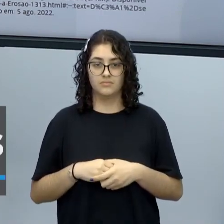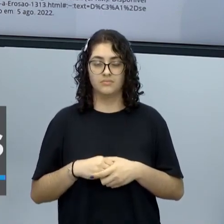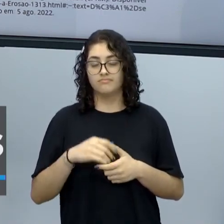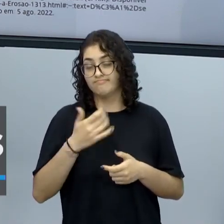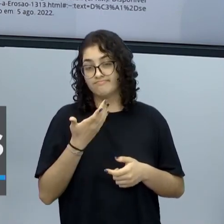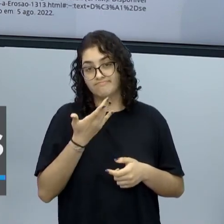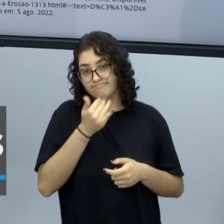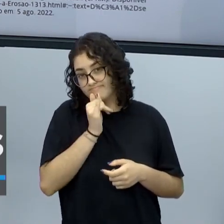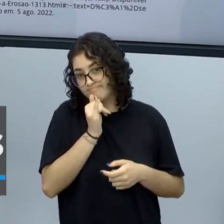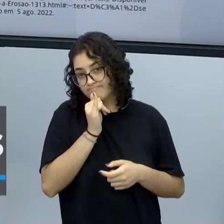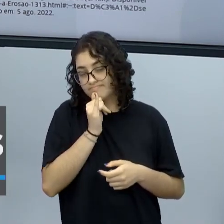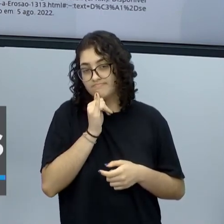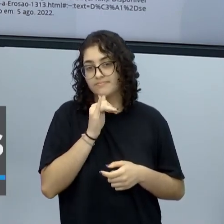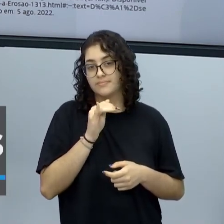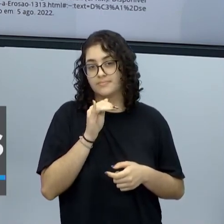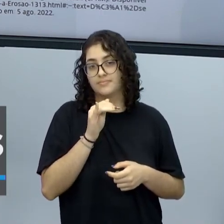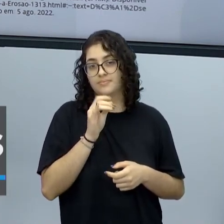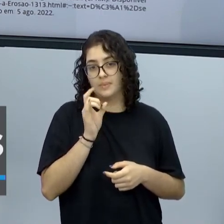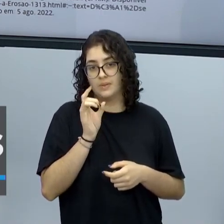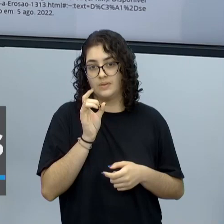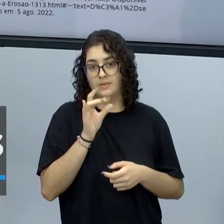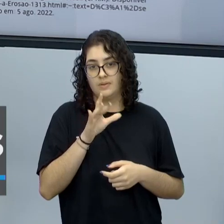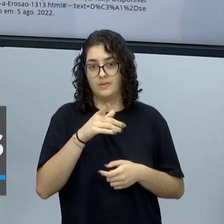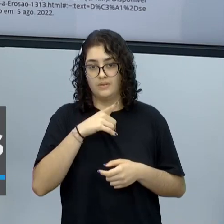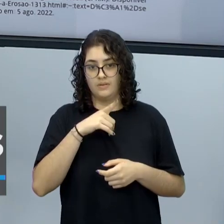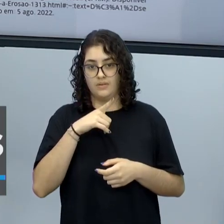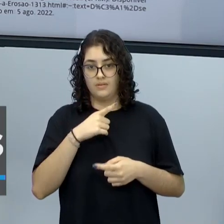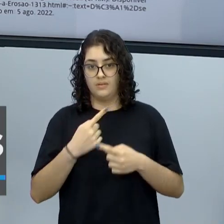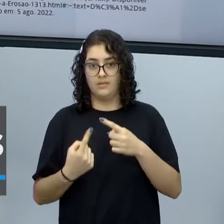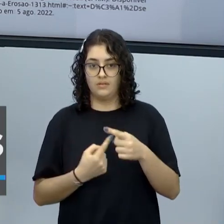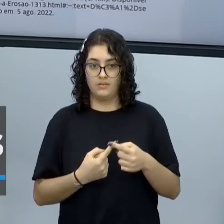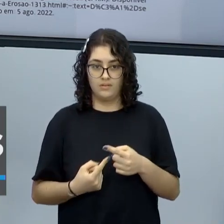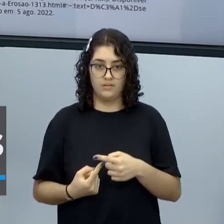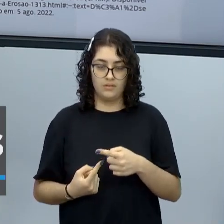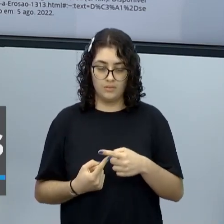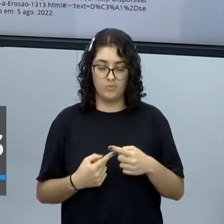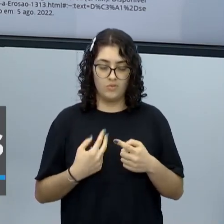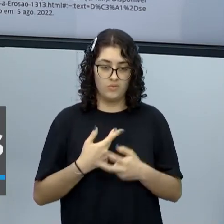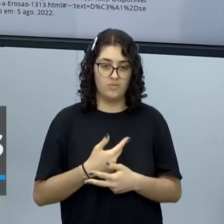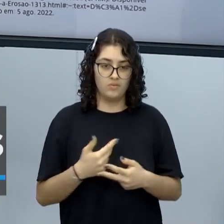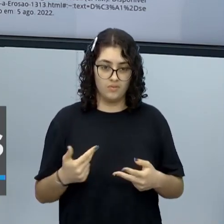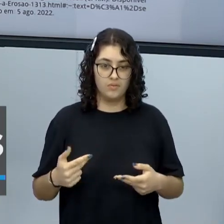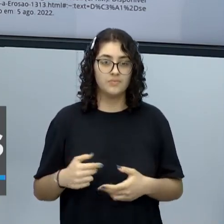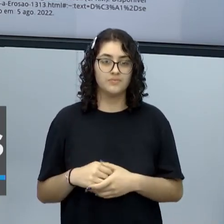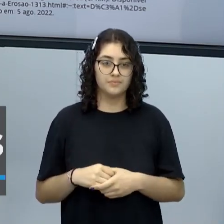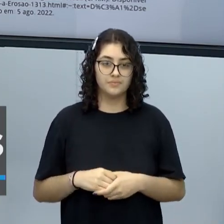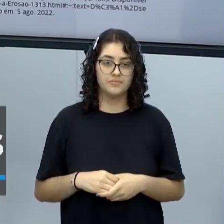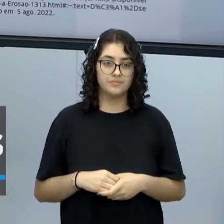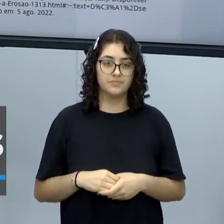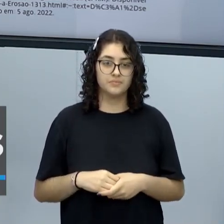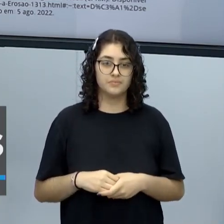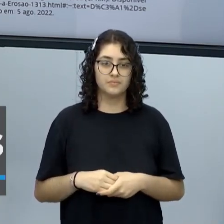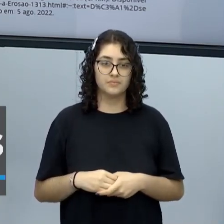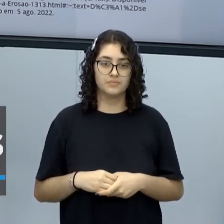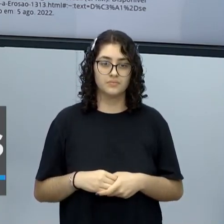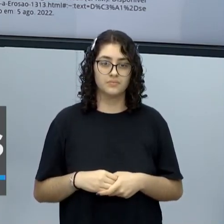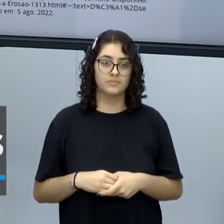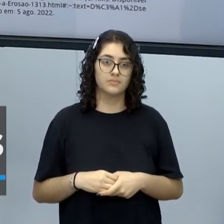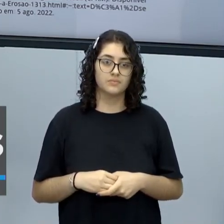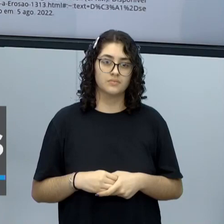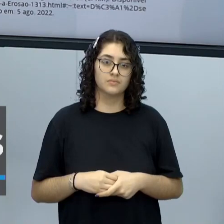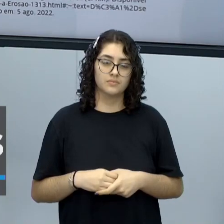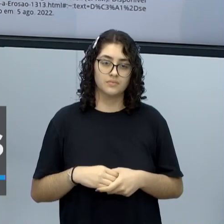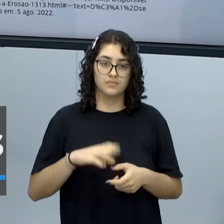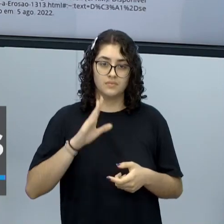exemplo... É um exemplo, tá? Existem vários tipos de como funciona essa sedimentação, mas talvez algo que você já